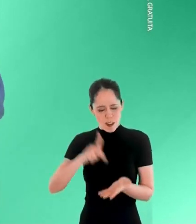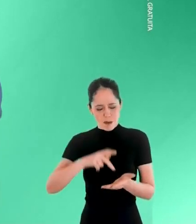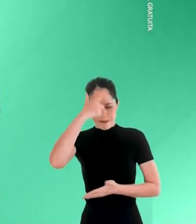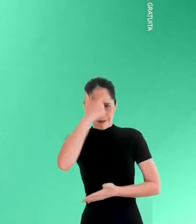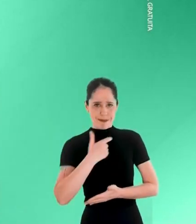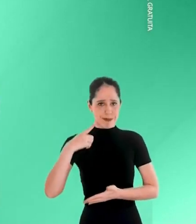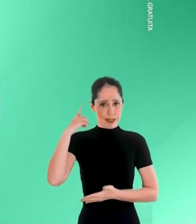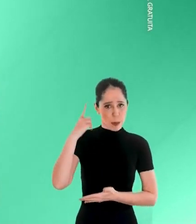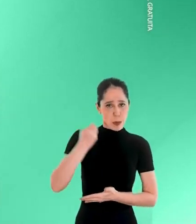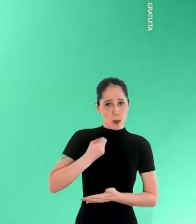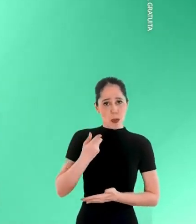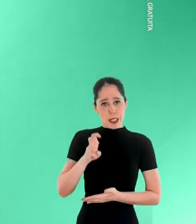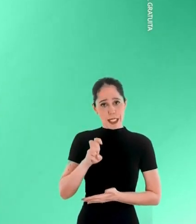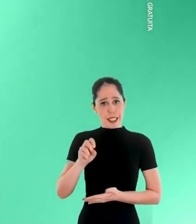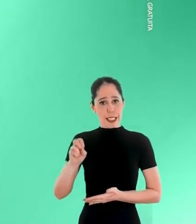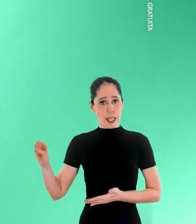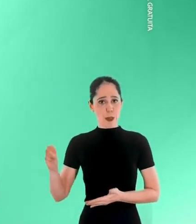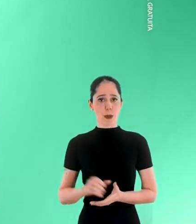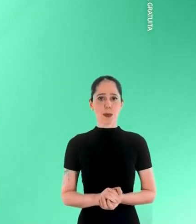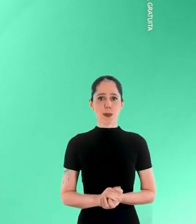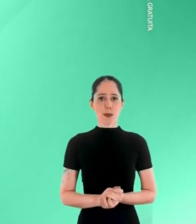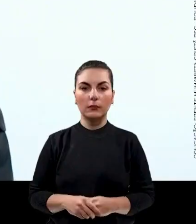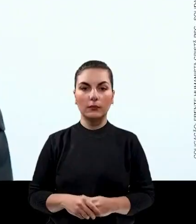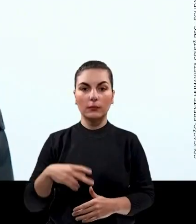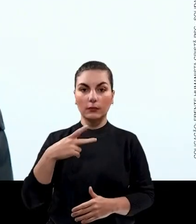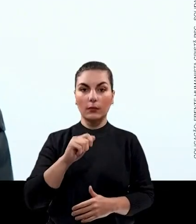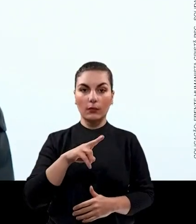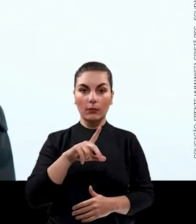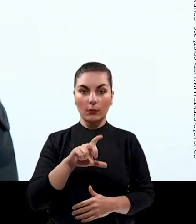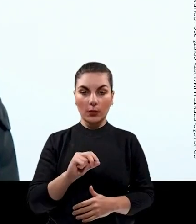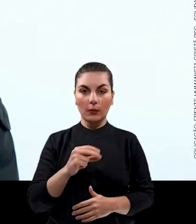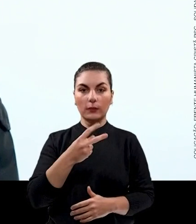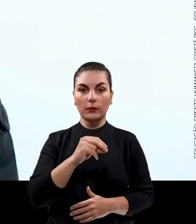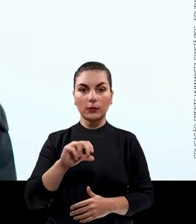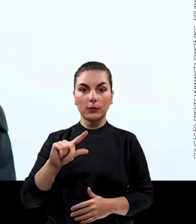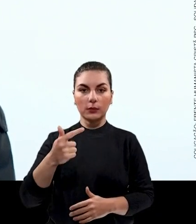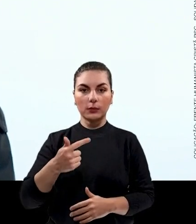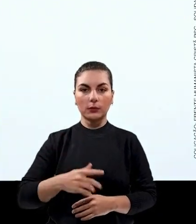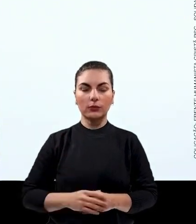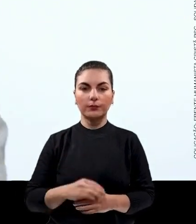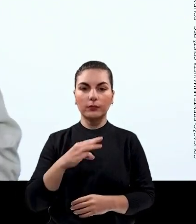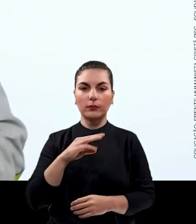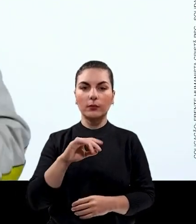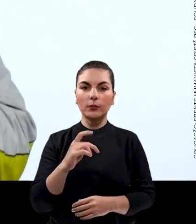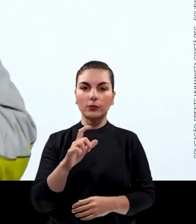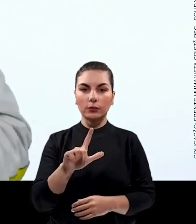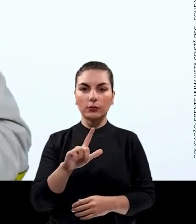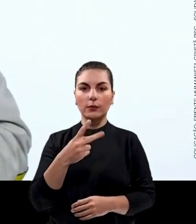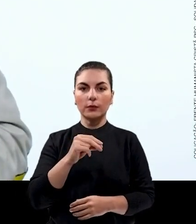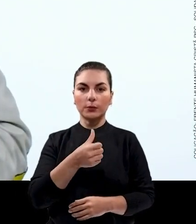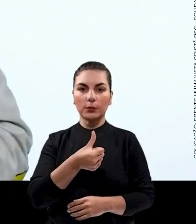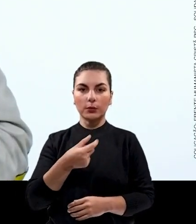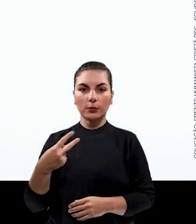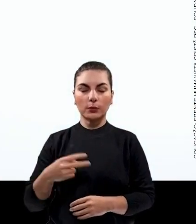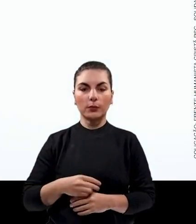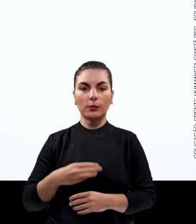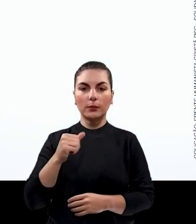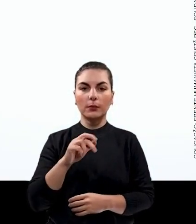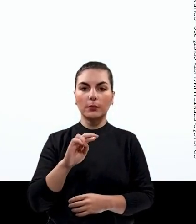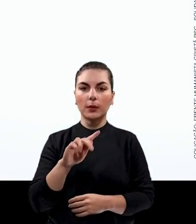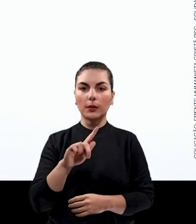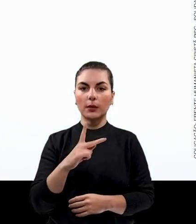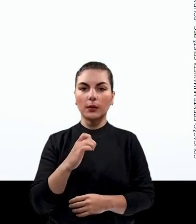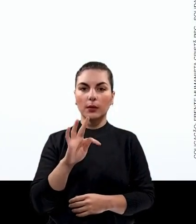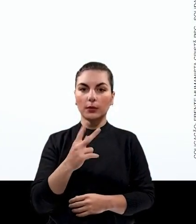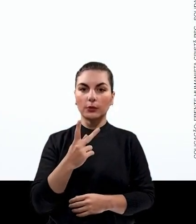e de verdade, eu sou o deputado Beto Fantinel, 15500. Paulo Vilar, 20017. E Michel Charão, 20622. Margarete